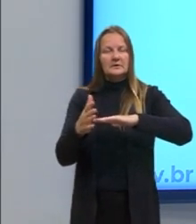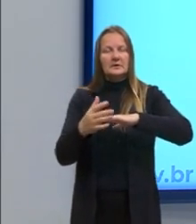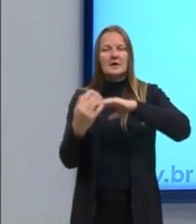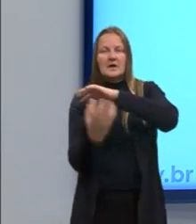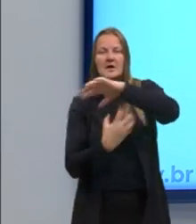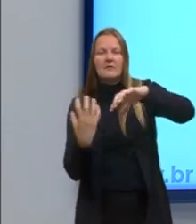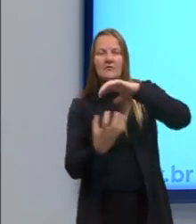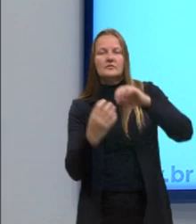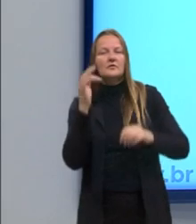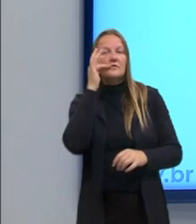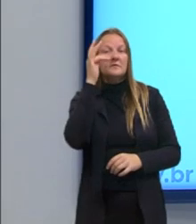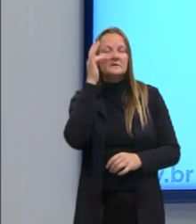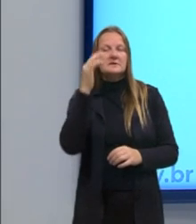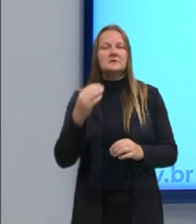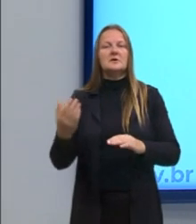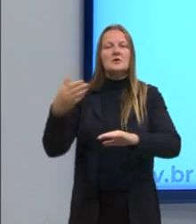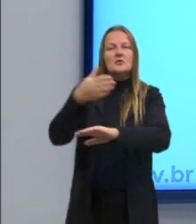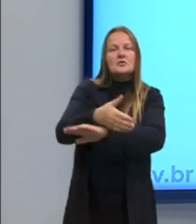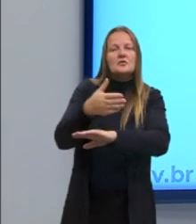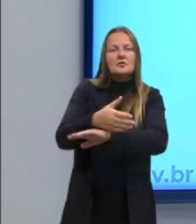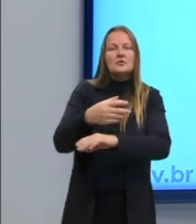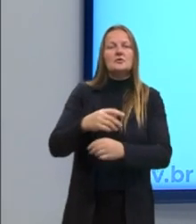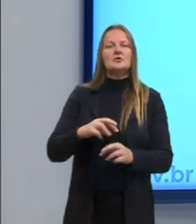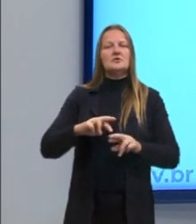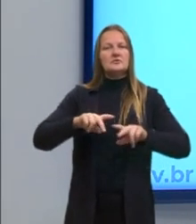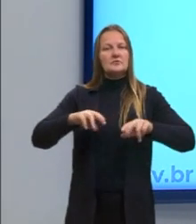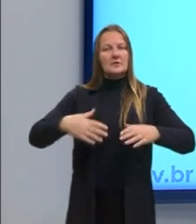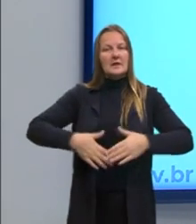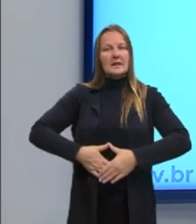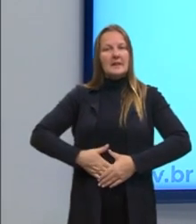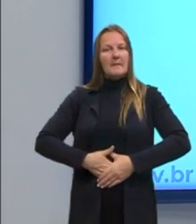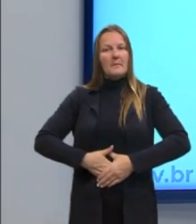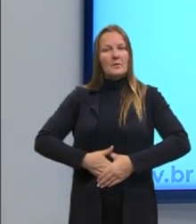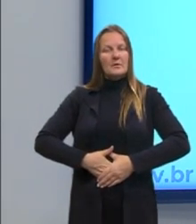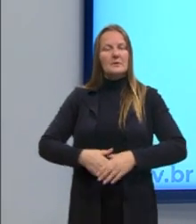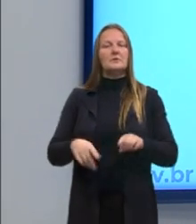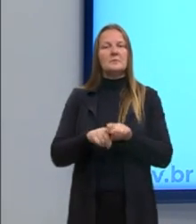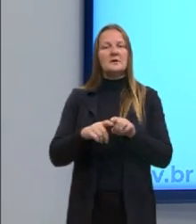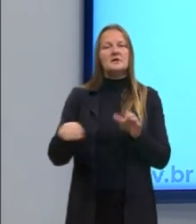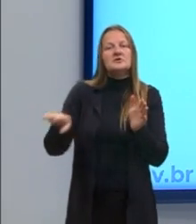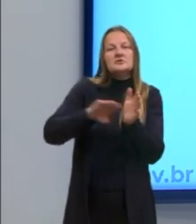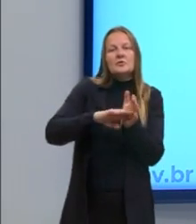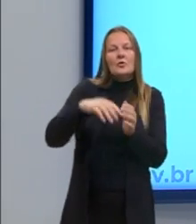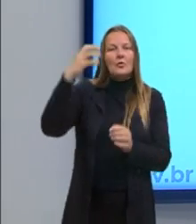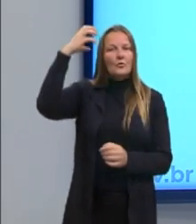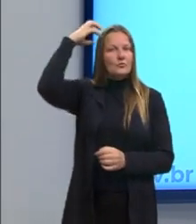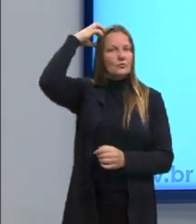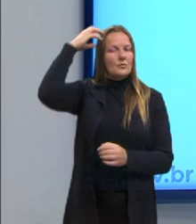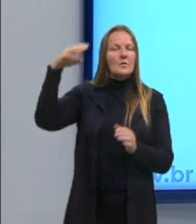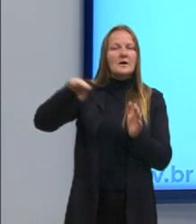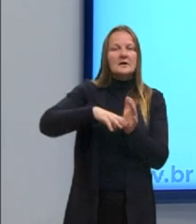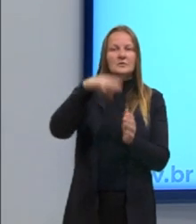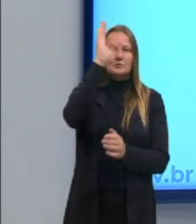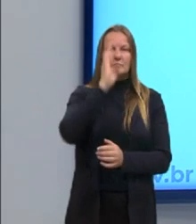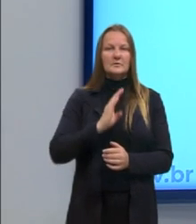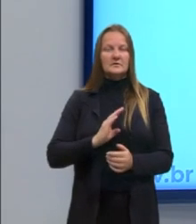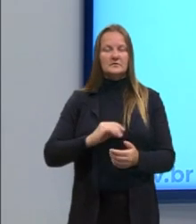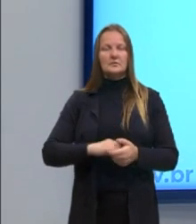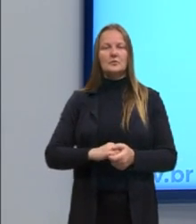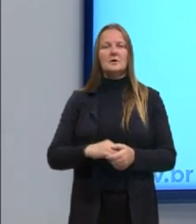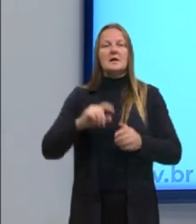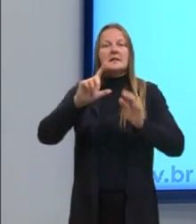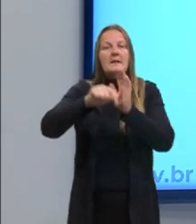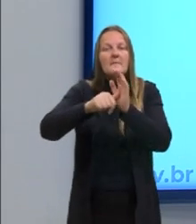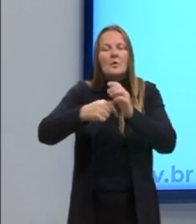Francesa as invasões napoleônicas chegada da família real Brasil A Paz Armada após a Segunda Guerra Mundial